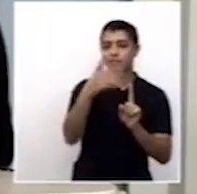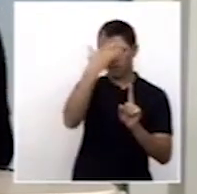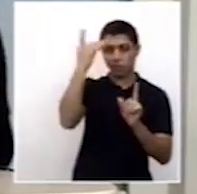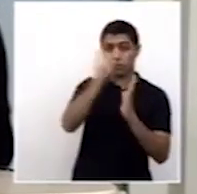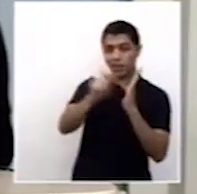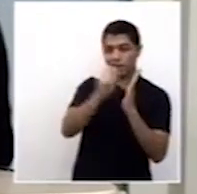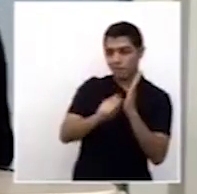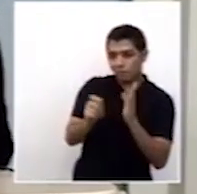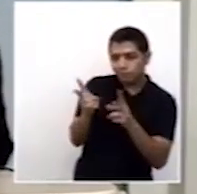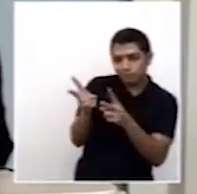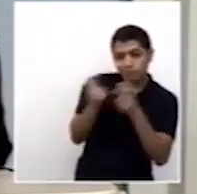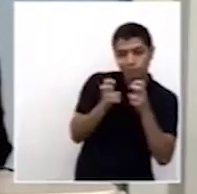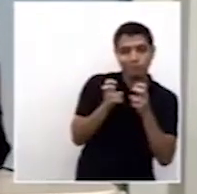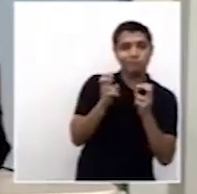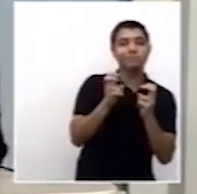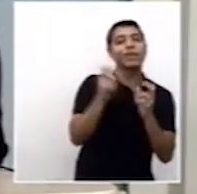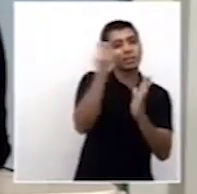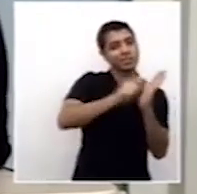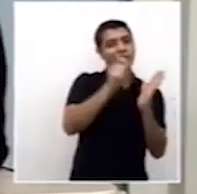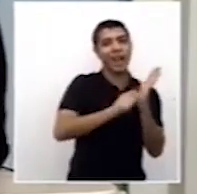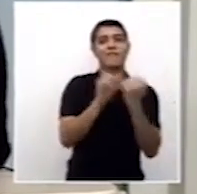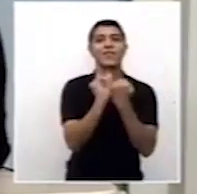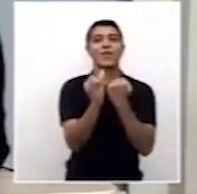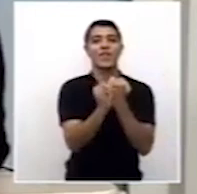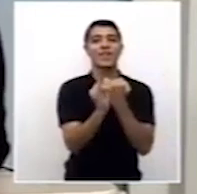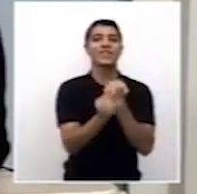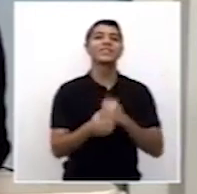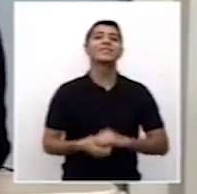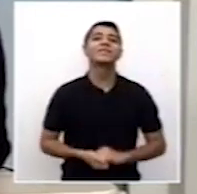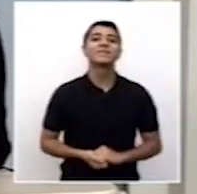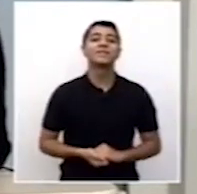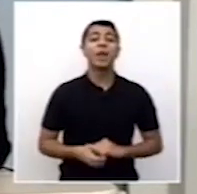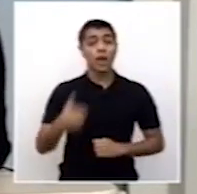Bem, eu vou contar uma historinha aqui para vocês.